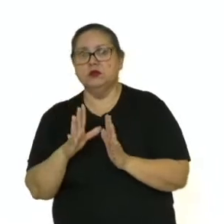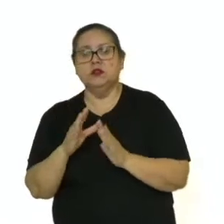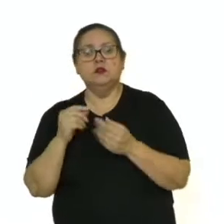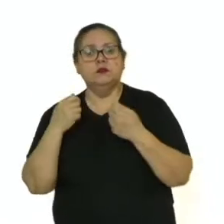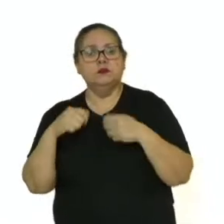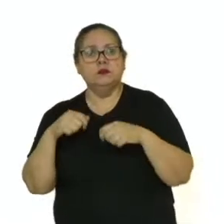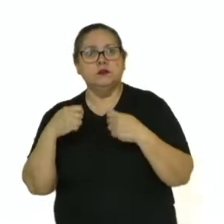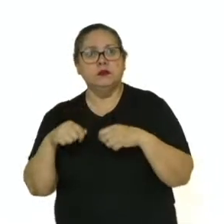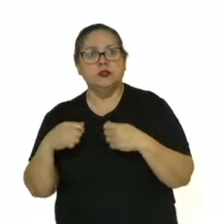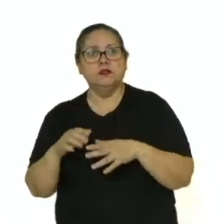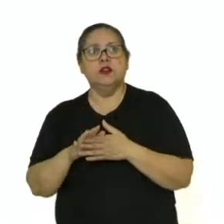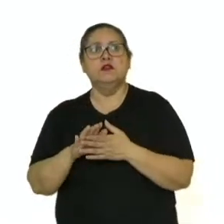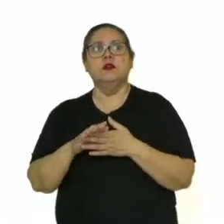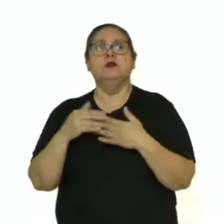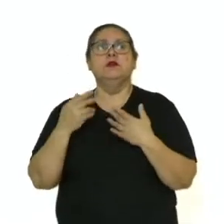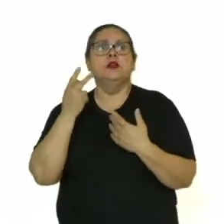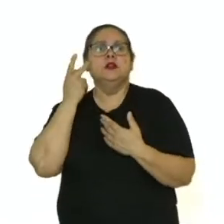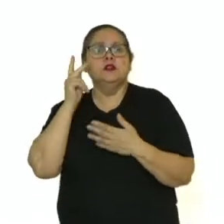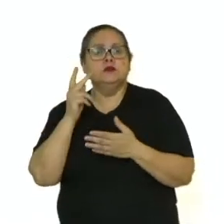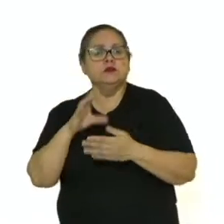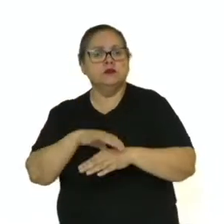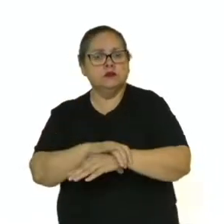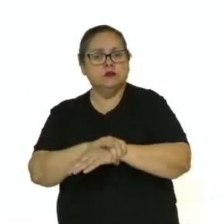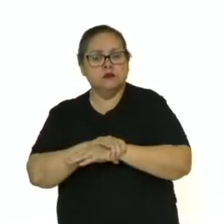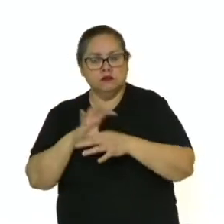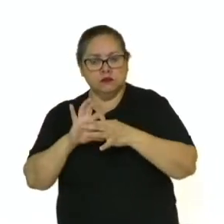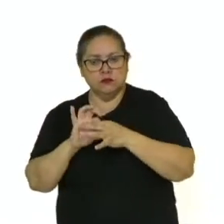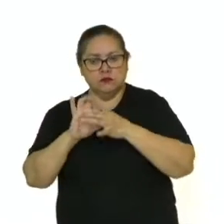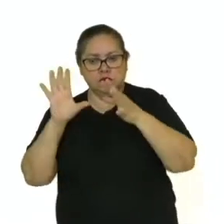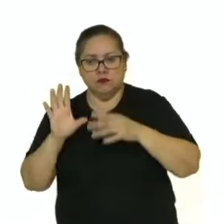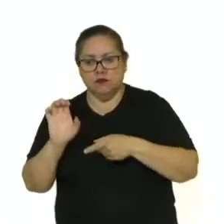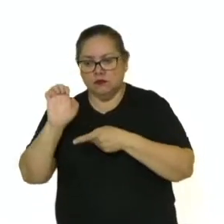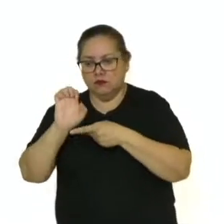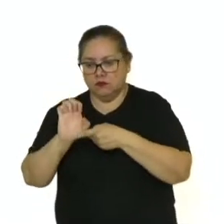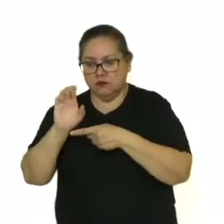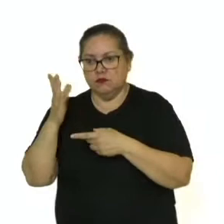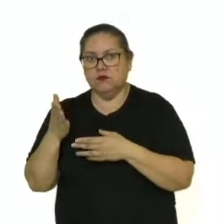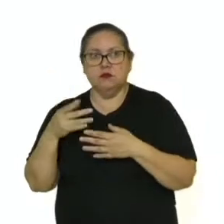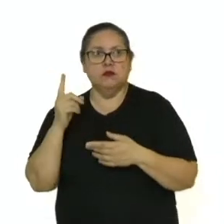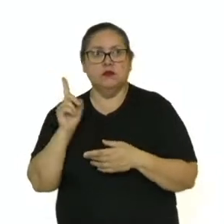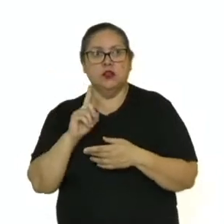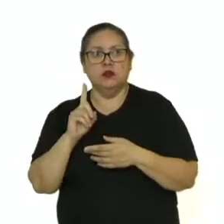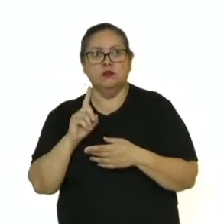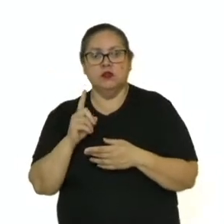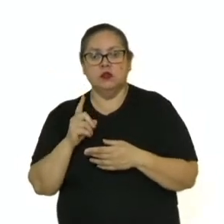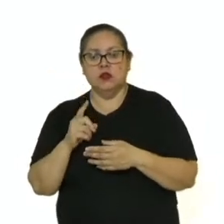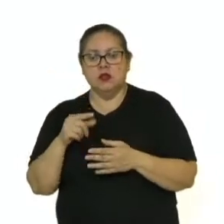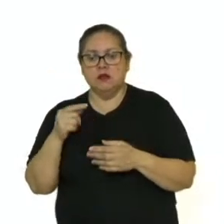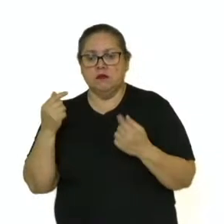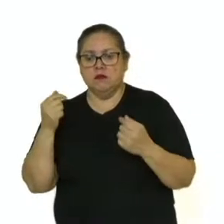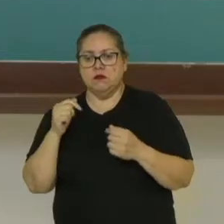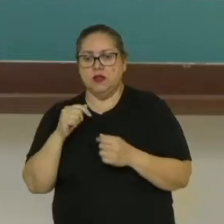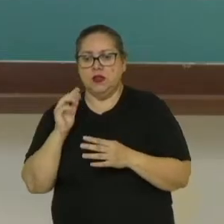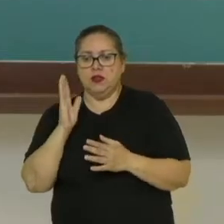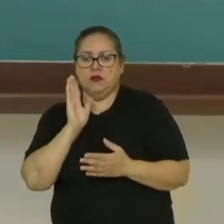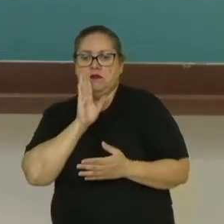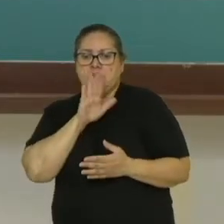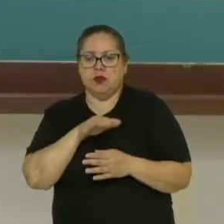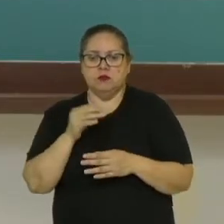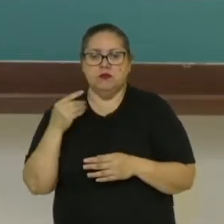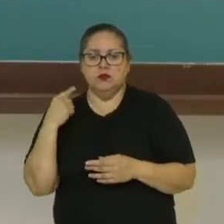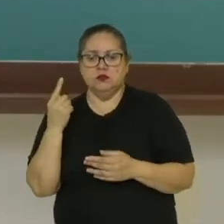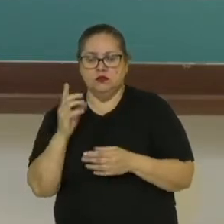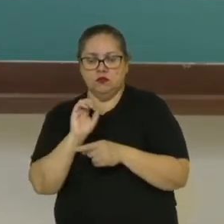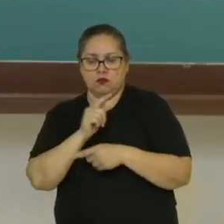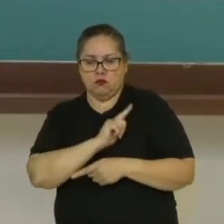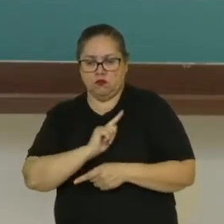condição necessária para garantir a liberdade de um Estado e não ocorrer abusos por parte dos governos. Então ele